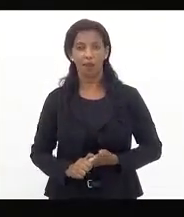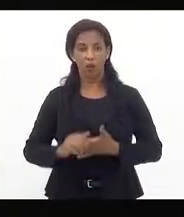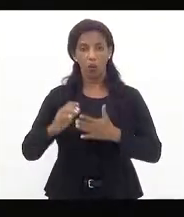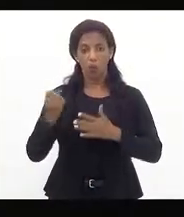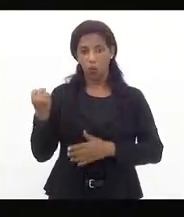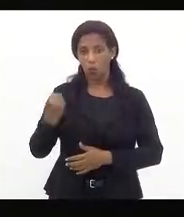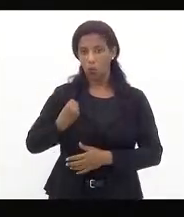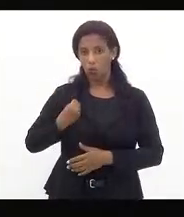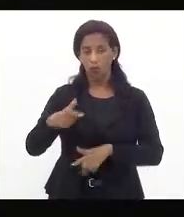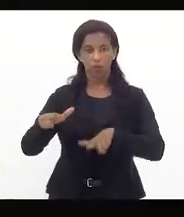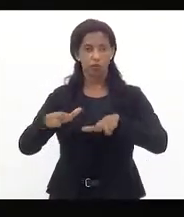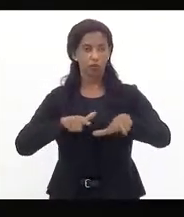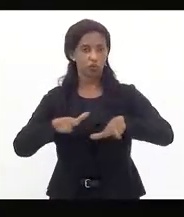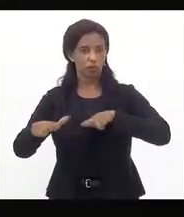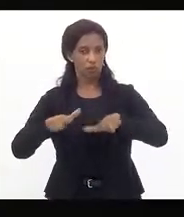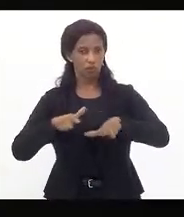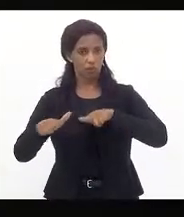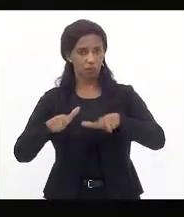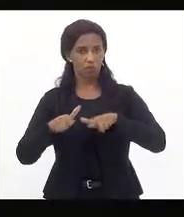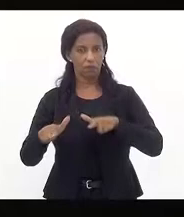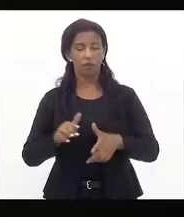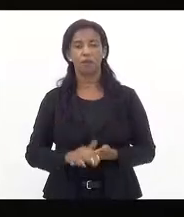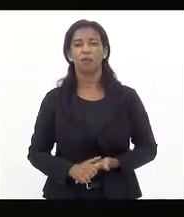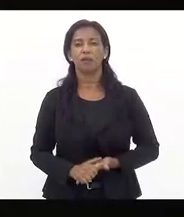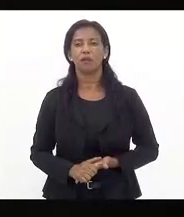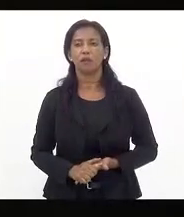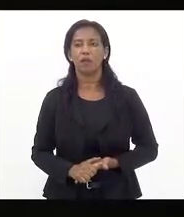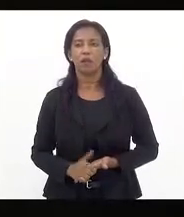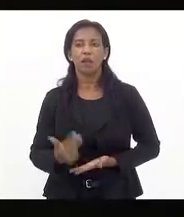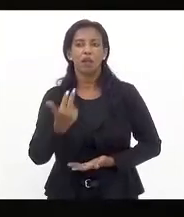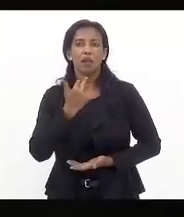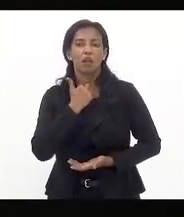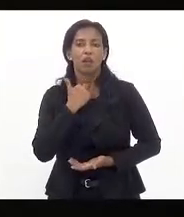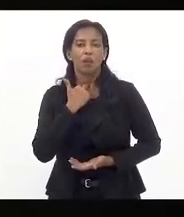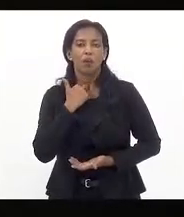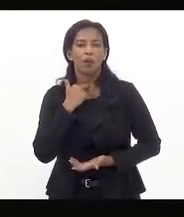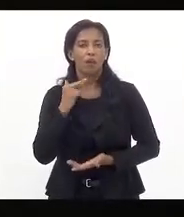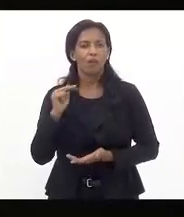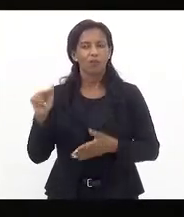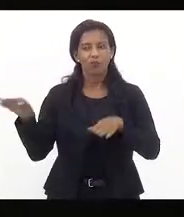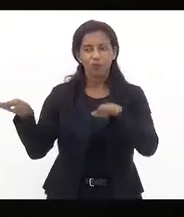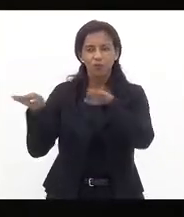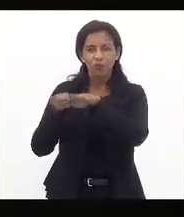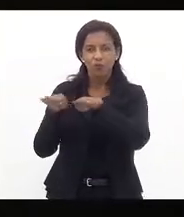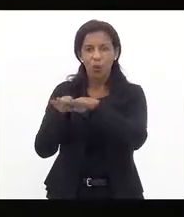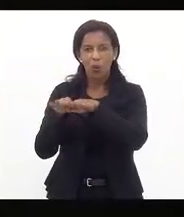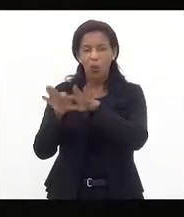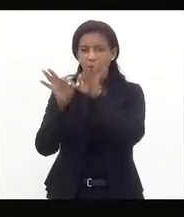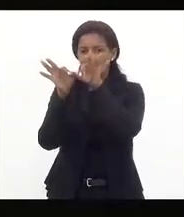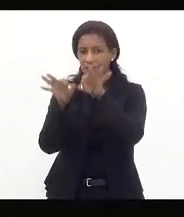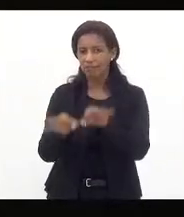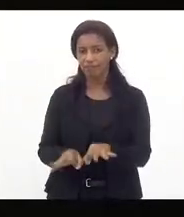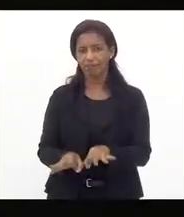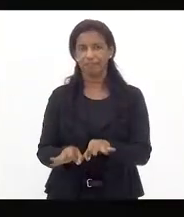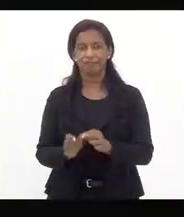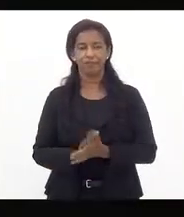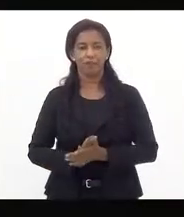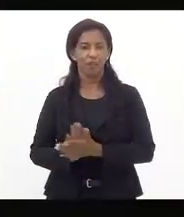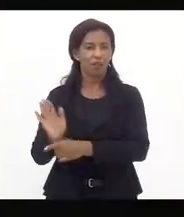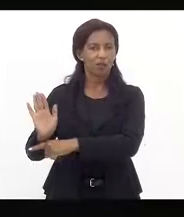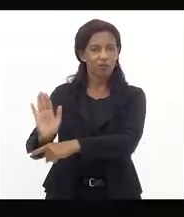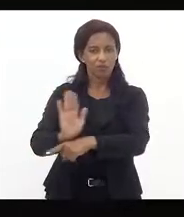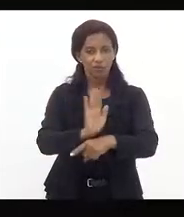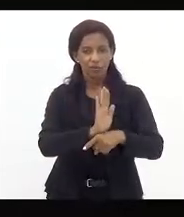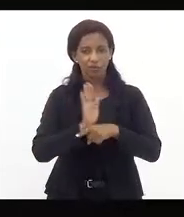número de servidores e servidoras não é ainda o número ideal para